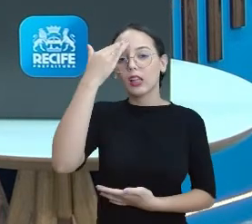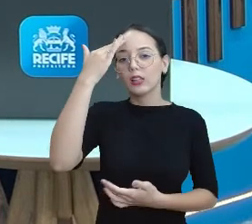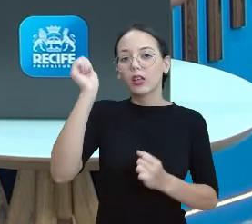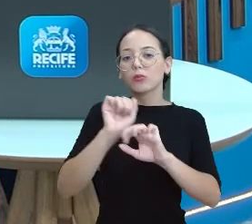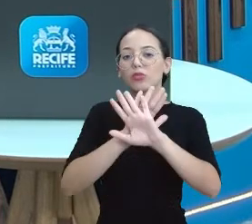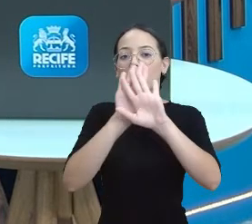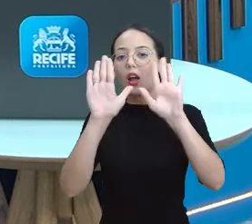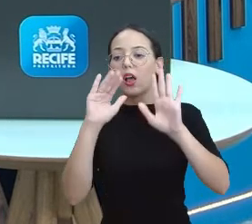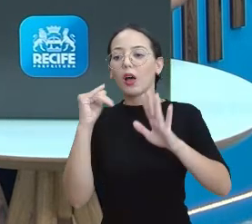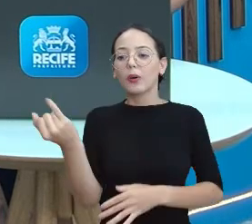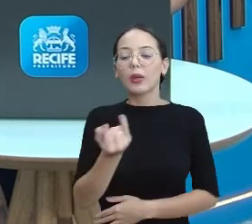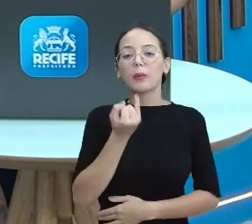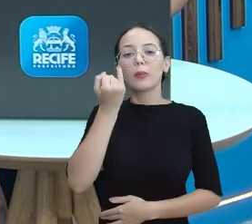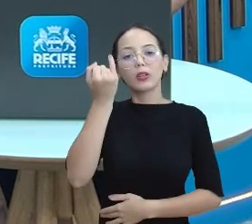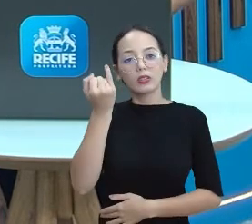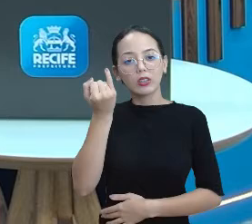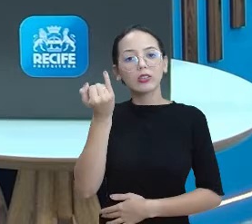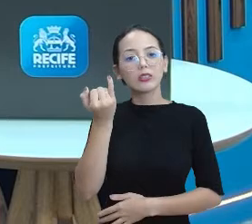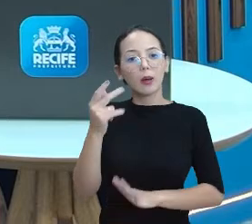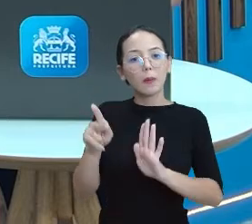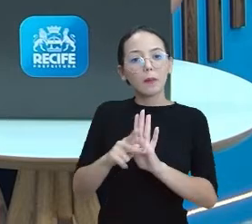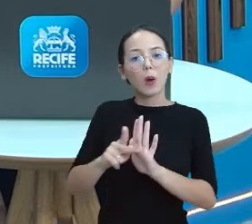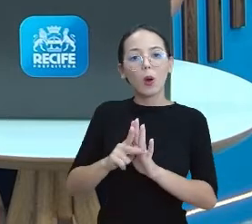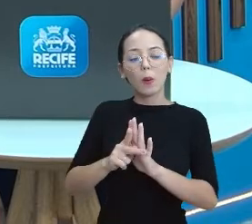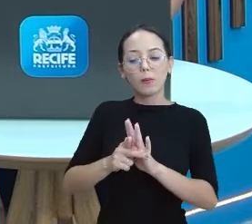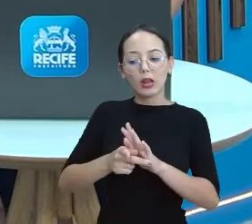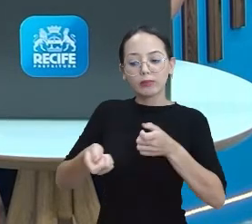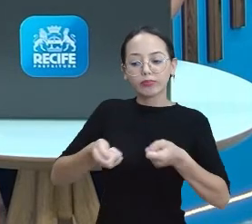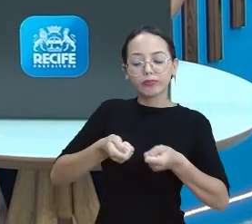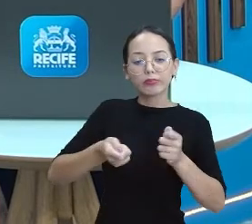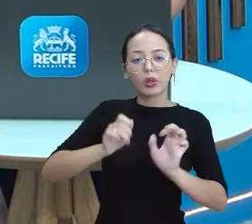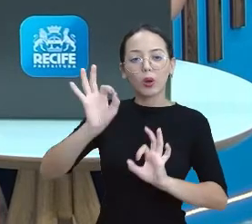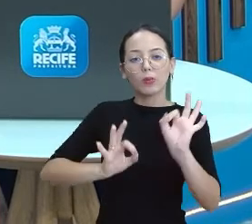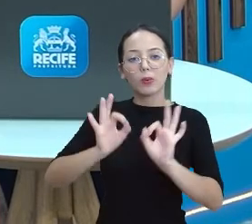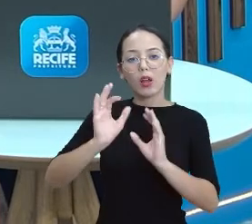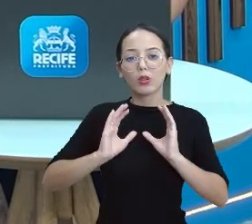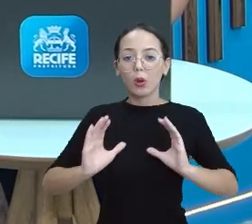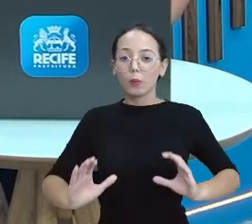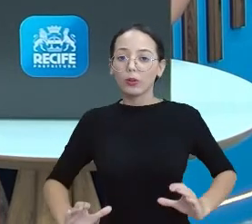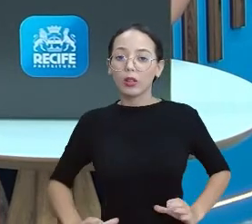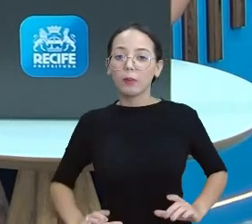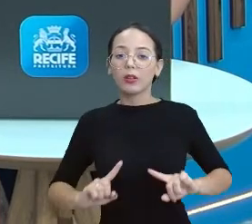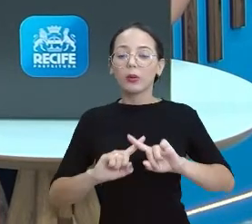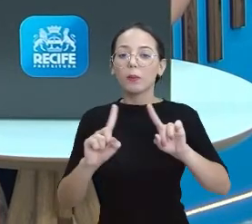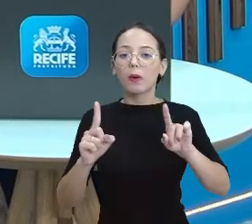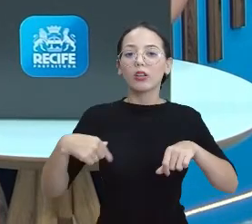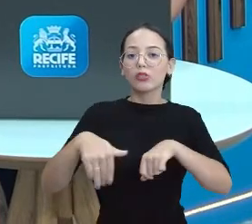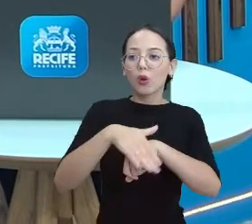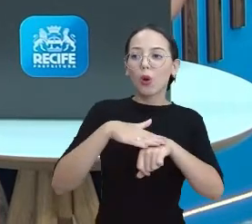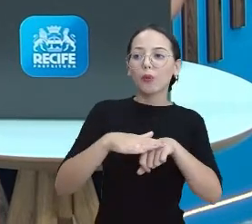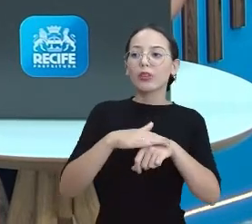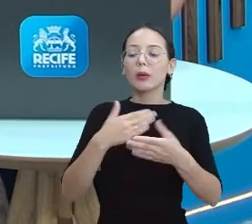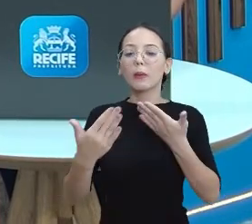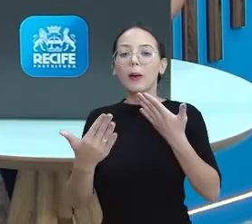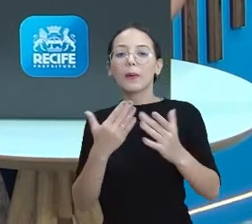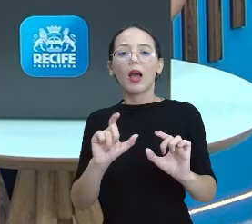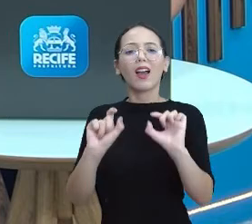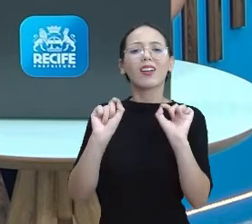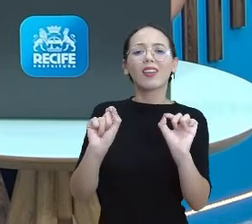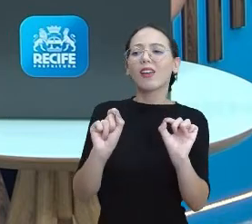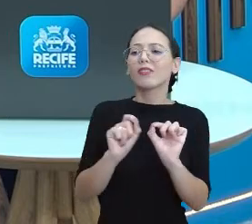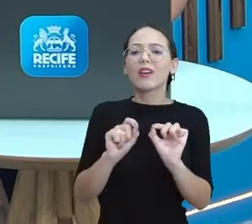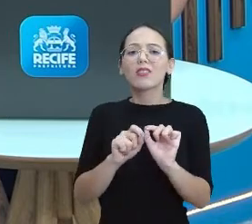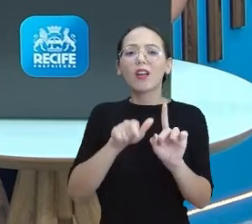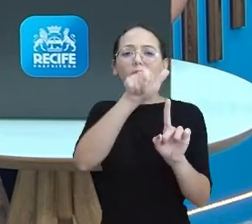a importância disso para o manejo de comportamento, mas aí a gente vai conversar quem vai fazer